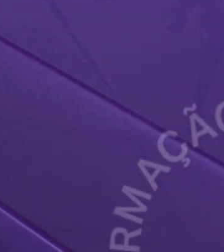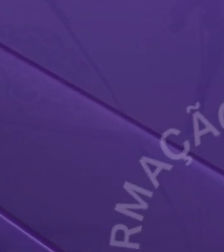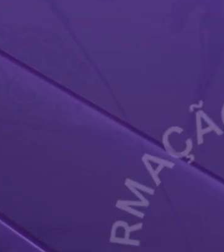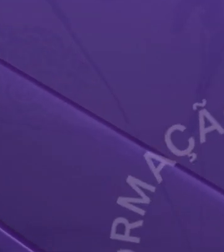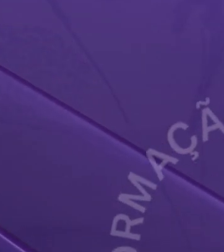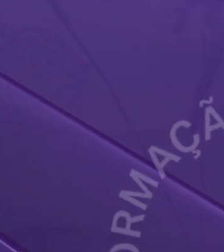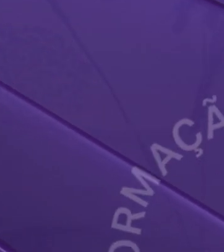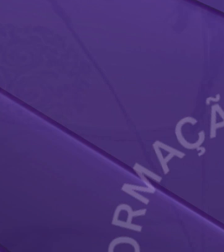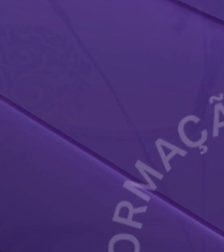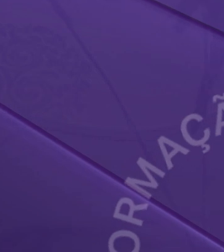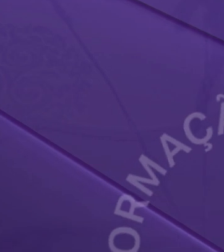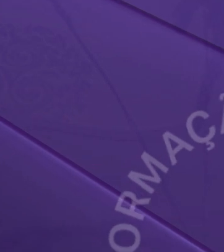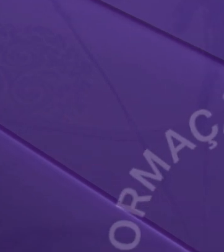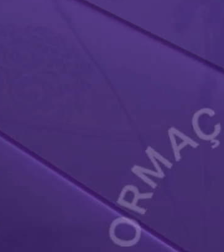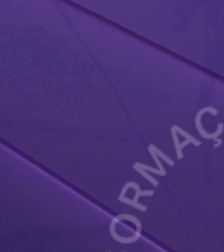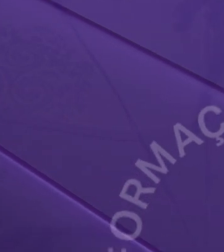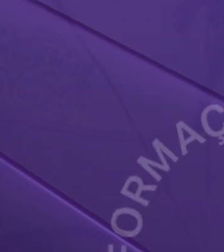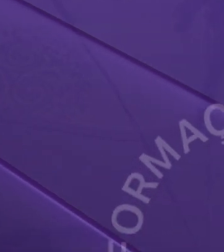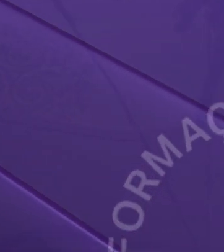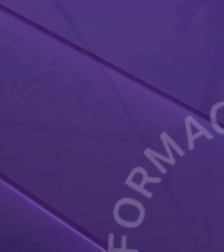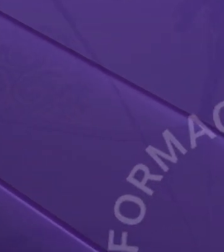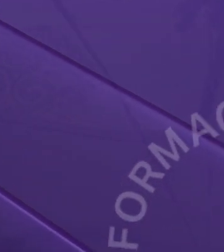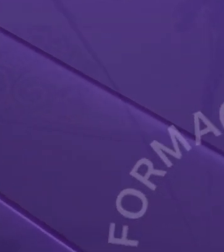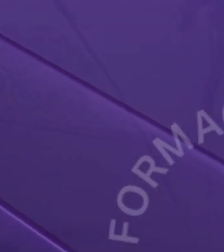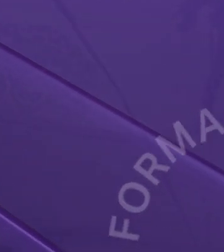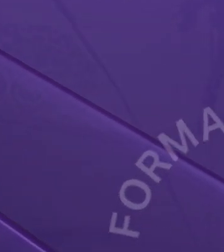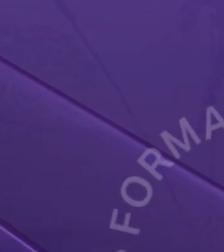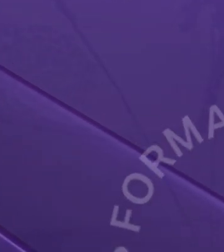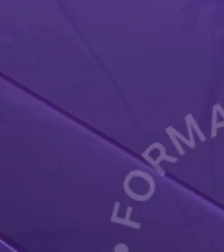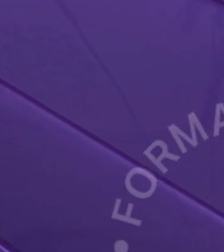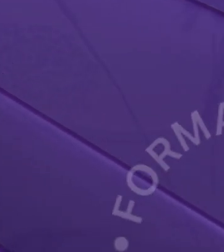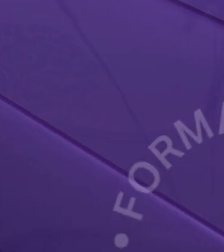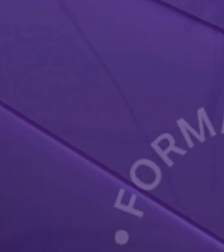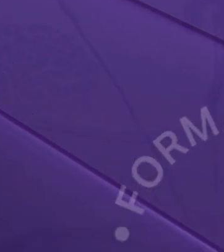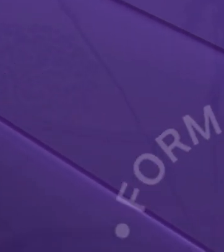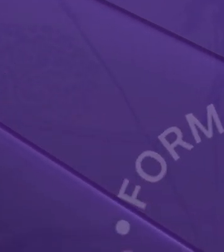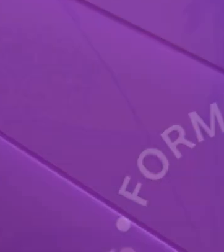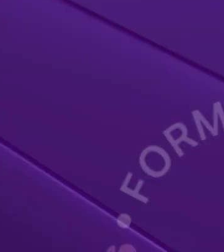Fique com o TV Elas por Elas Formação, que semana que vem tem mais.